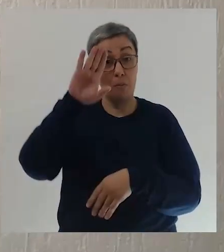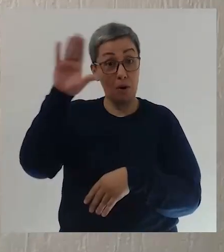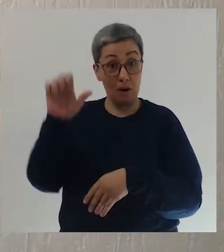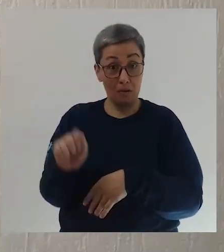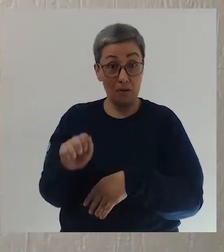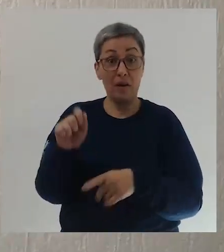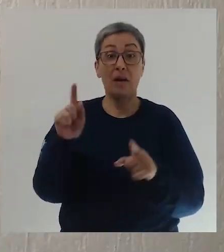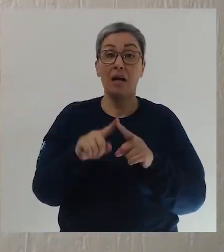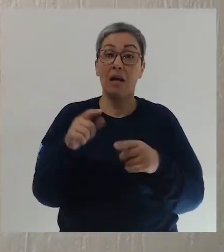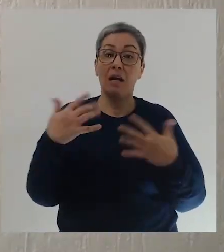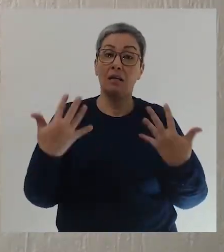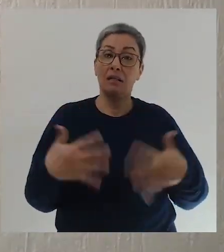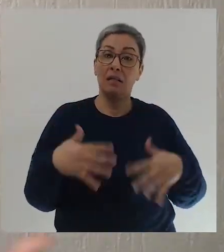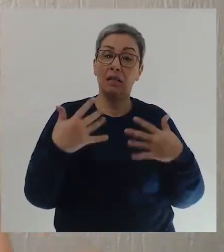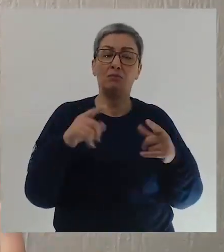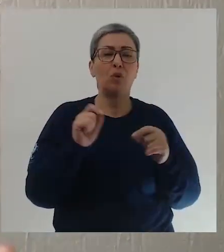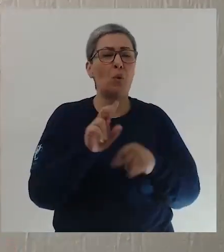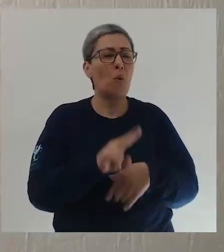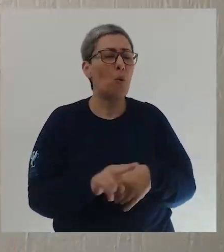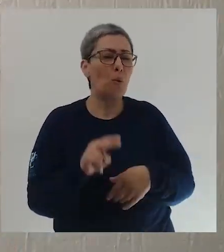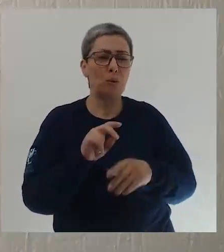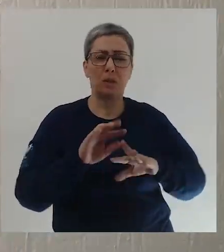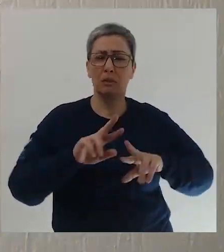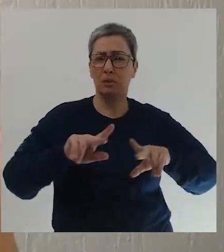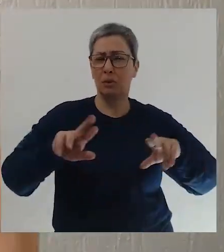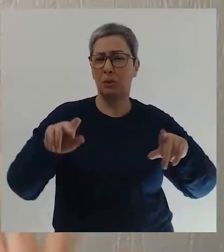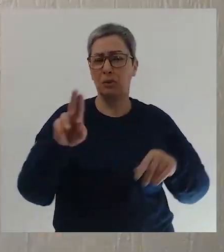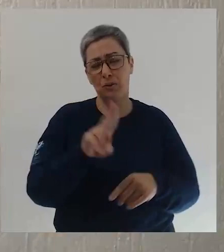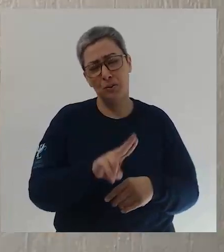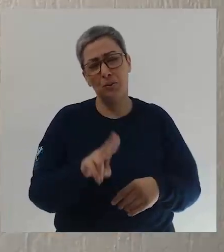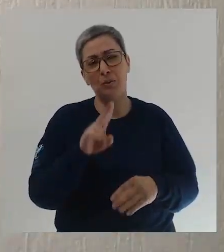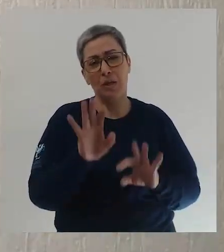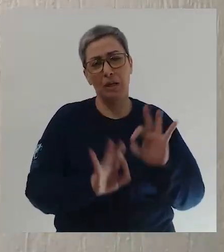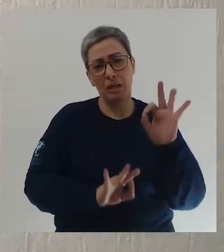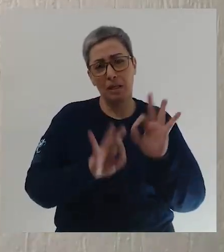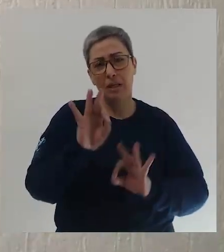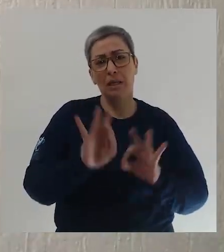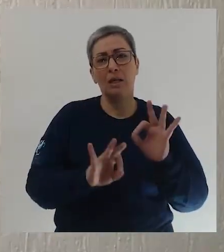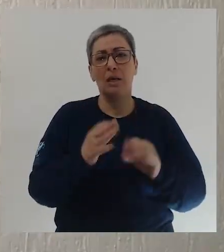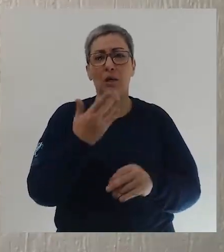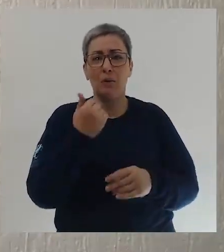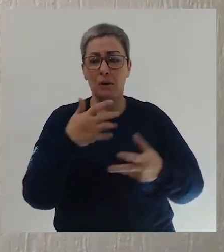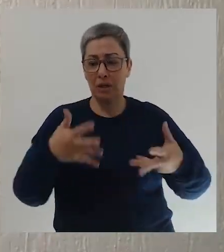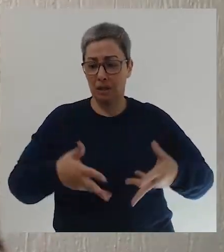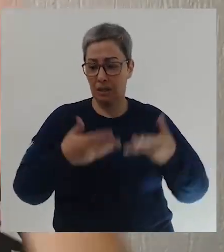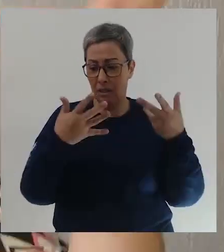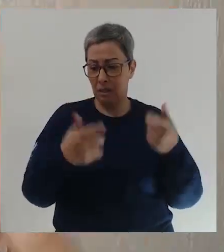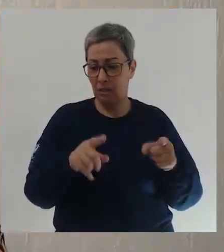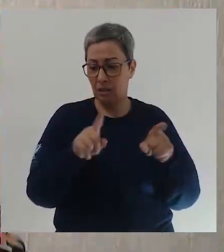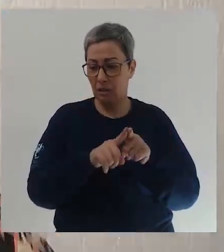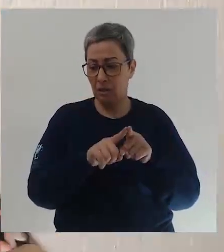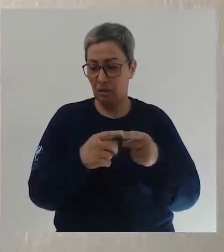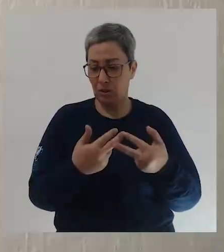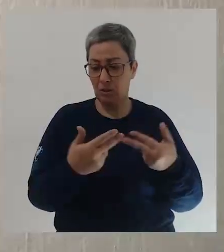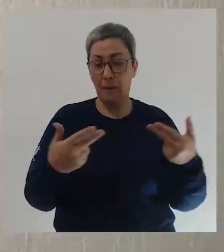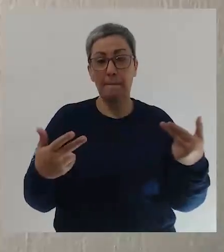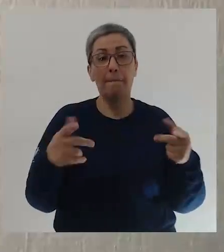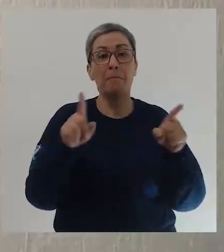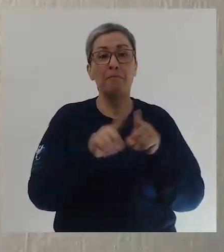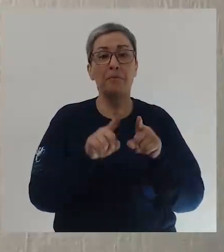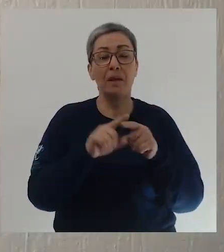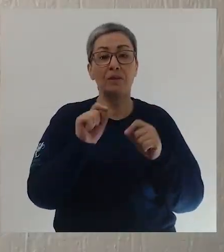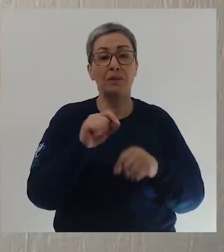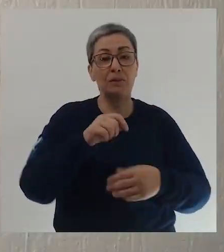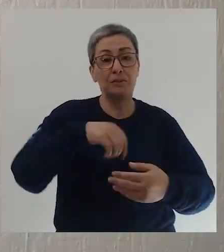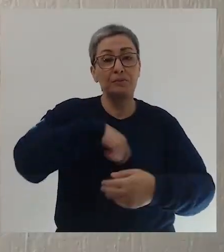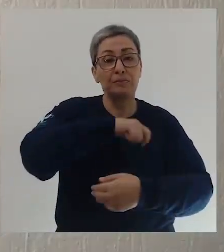origem africana, que é extremamente versátil, muito utilizado no preparo de saladas, refogados aí que a